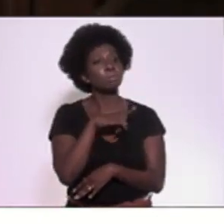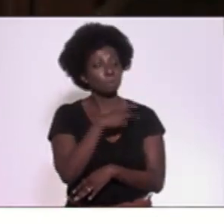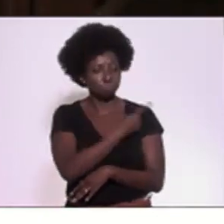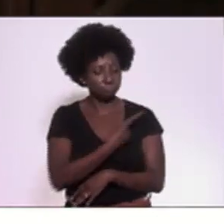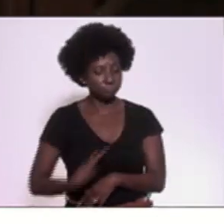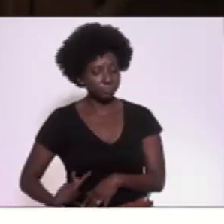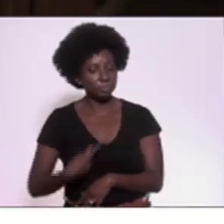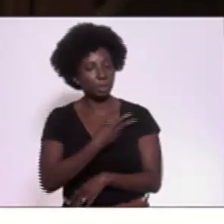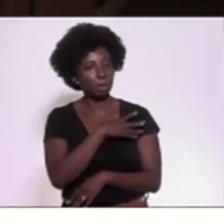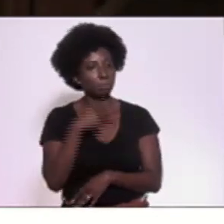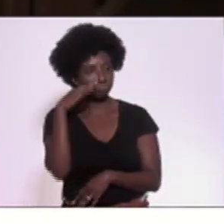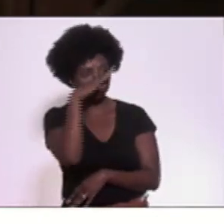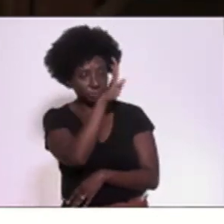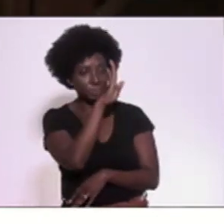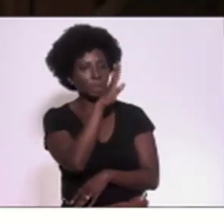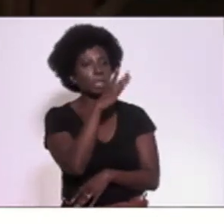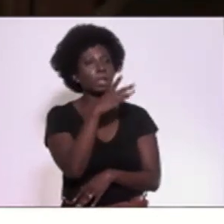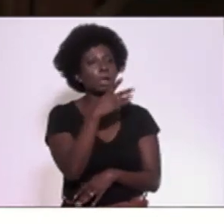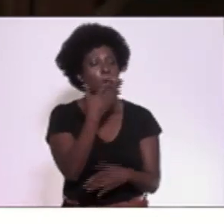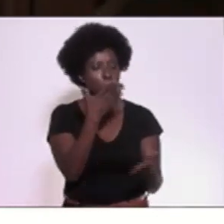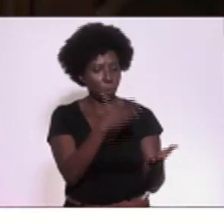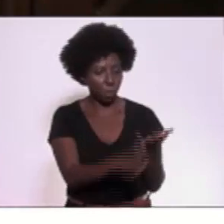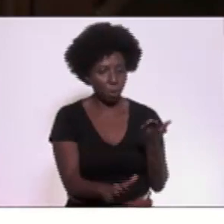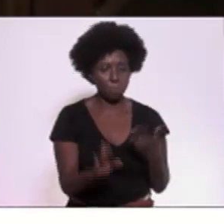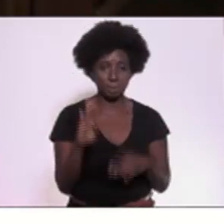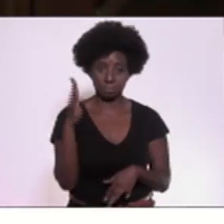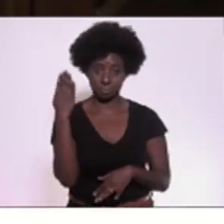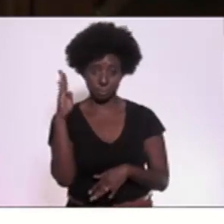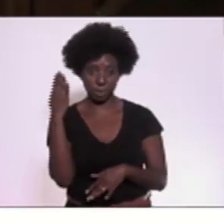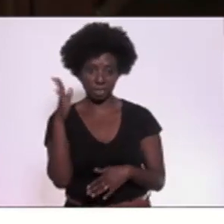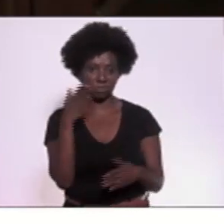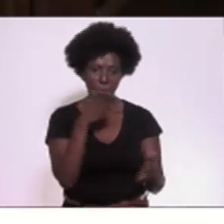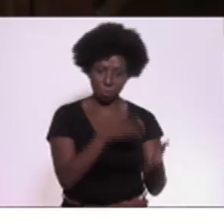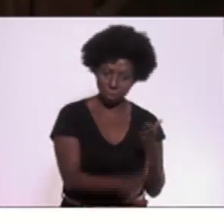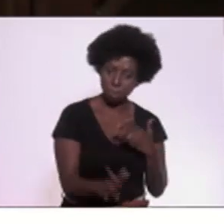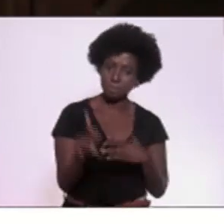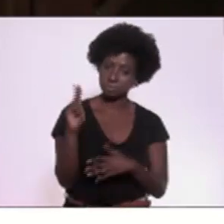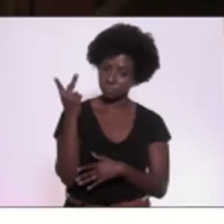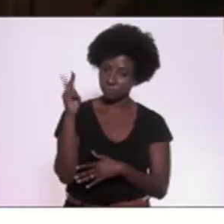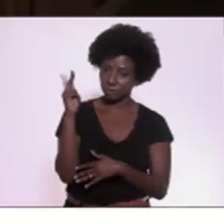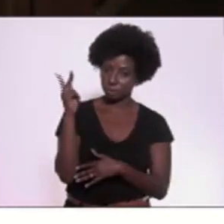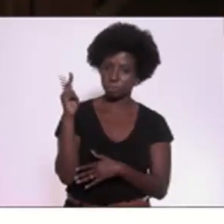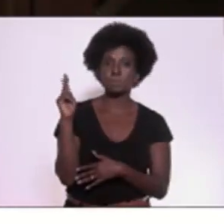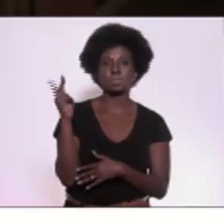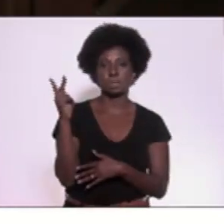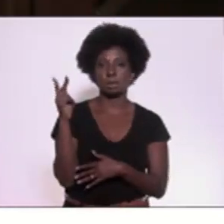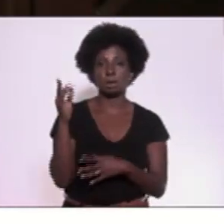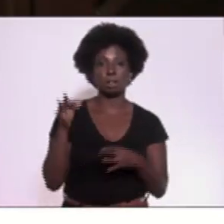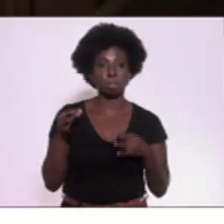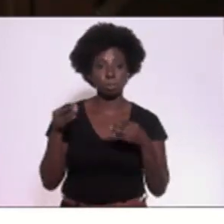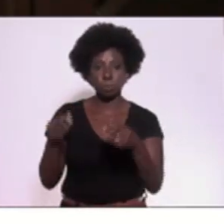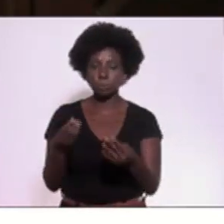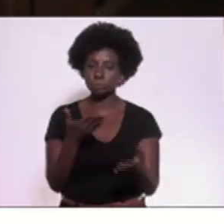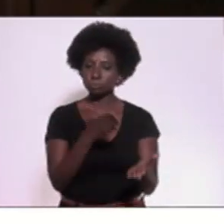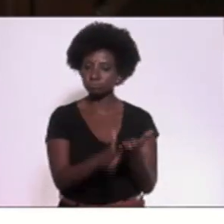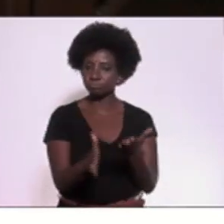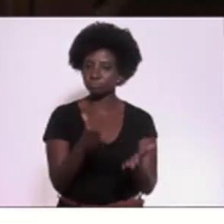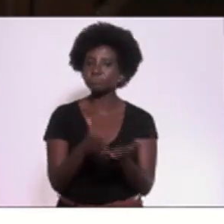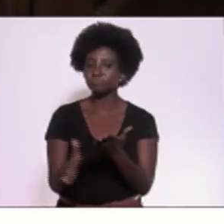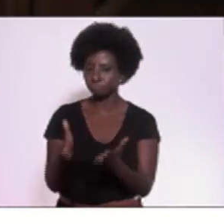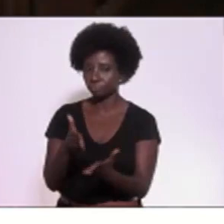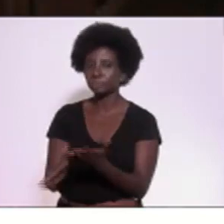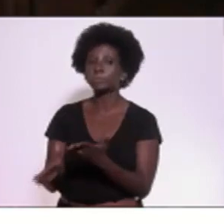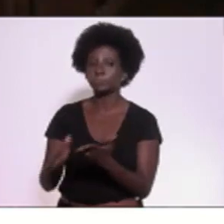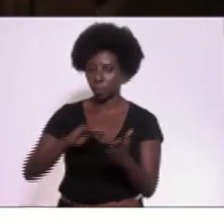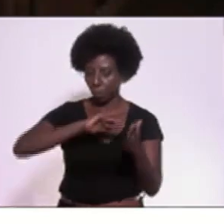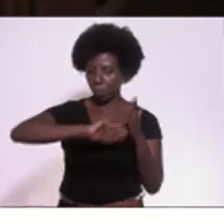Bolsonaro ao golpe dado na Bolívia, ao golpe dado na Venezuela, enfim, a todos os golpes que eles já estão